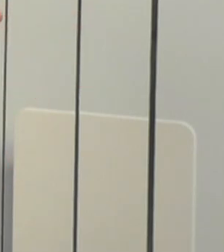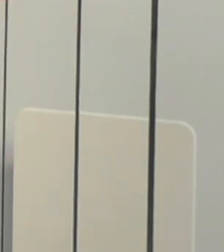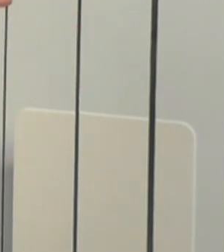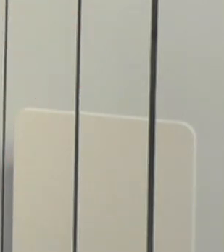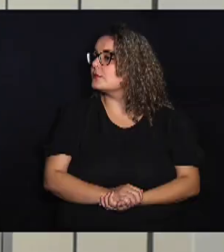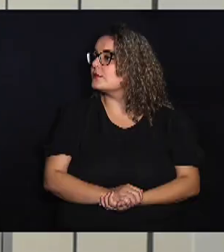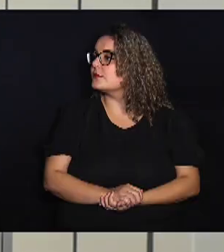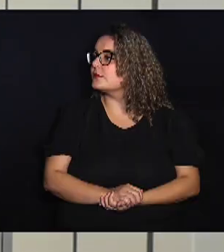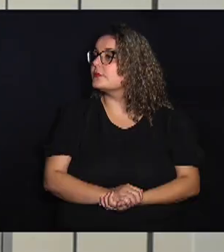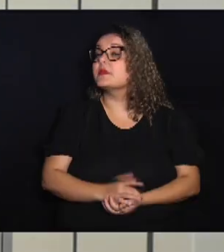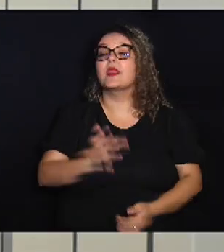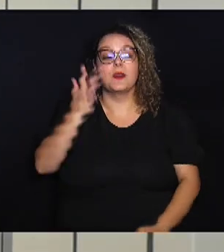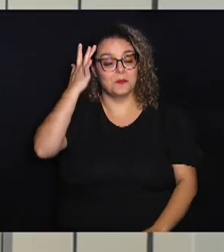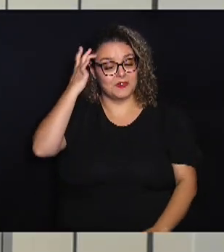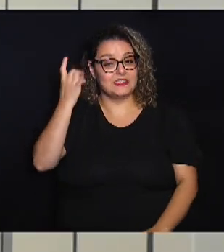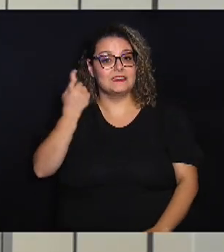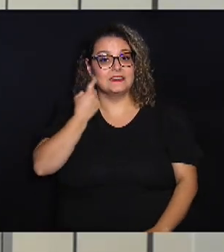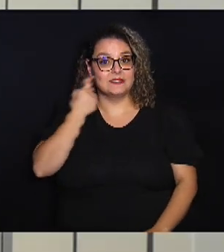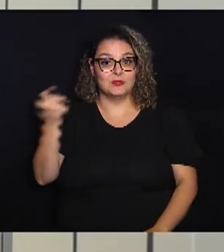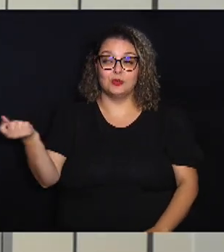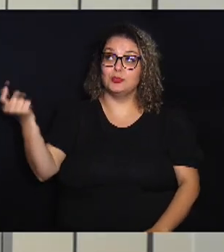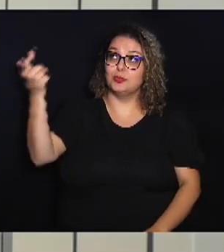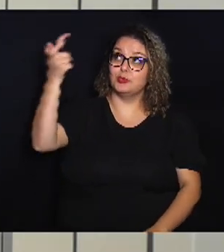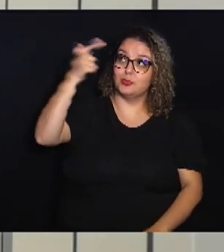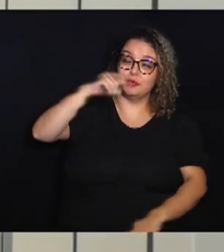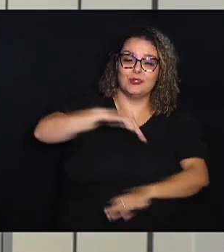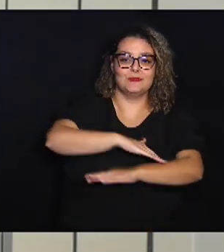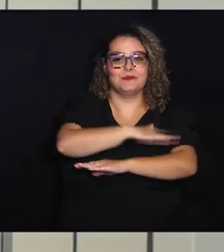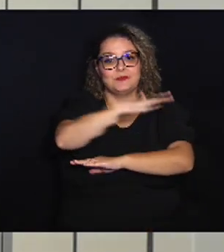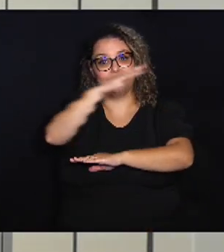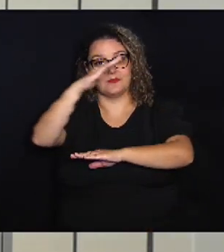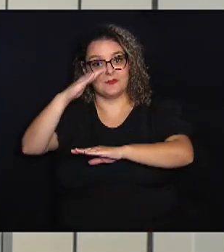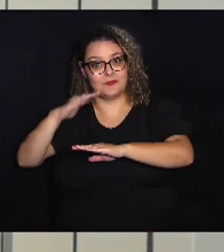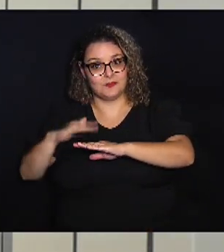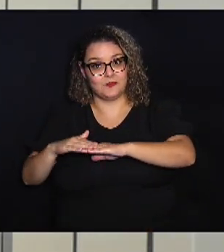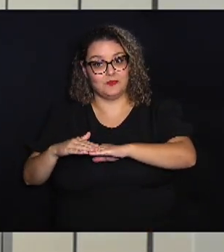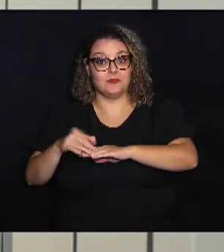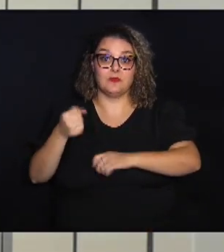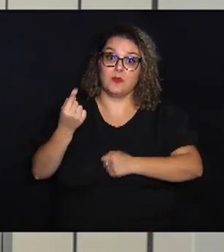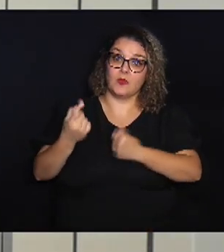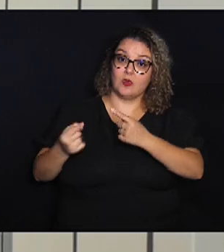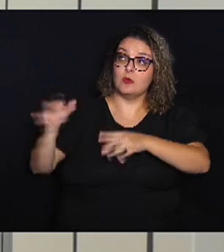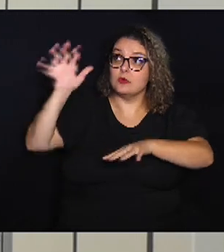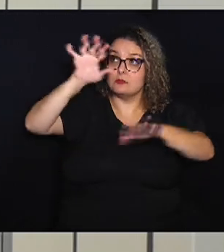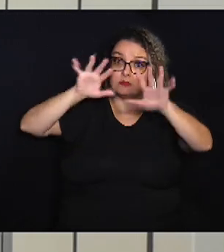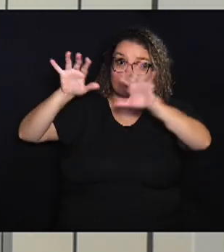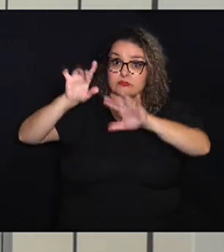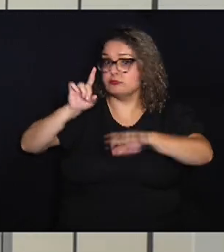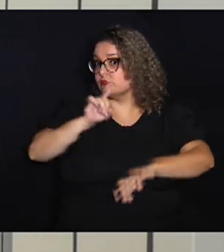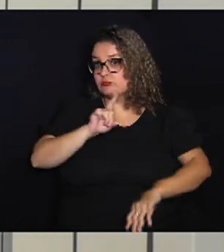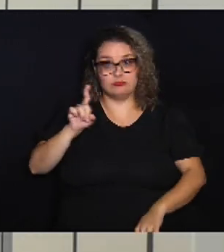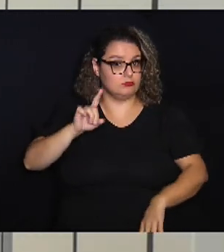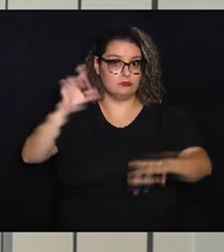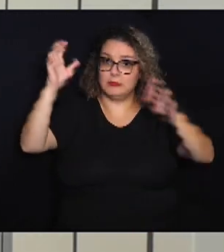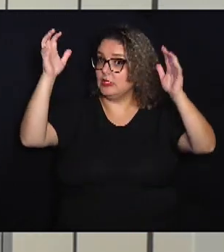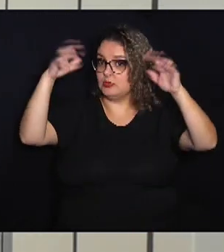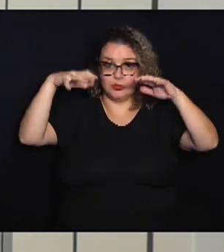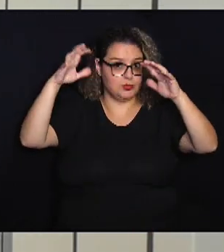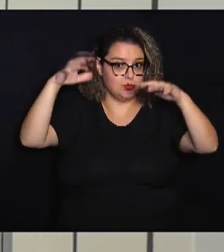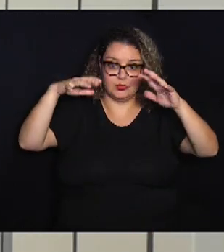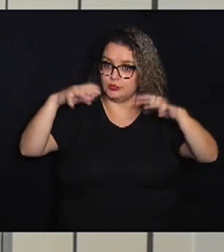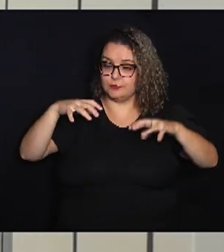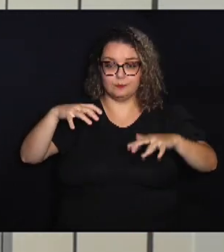Amanhã, sexta-feira, o sol segue aparecendo durante todo o dia, com algumas nuvens, mas não tem previsão de